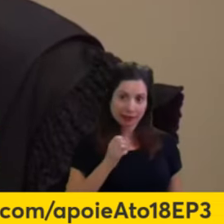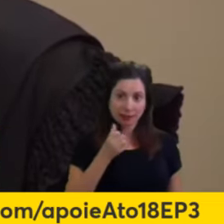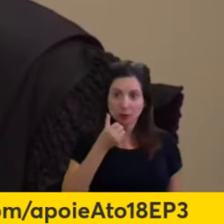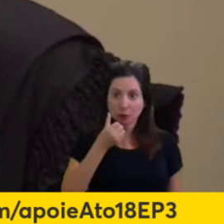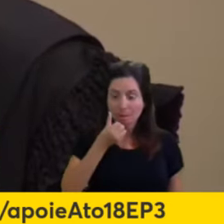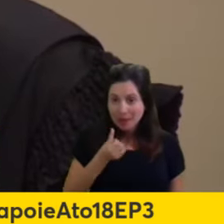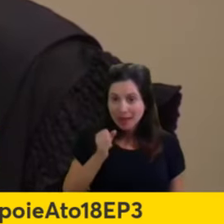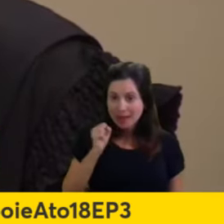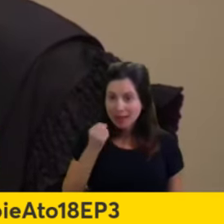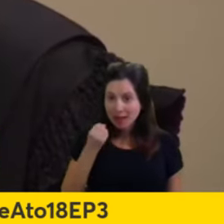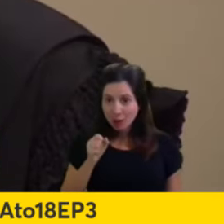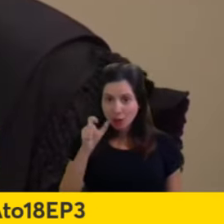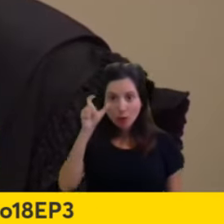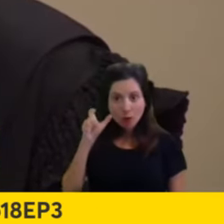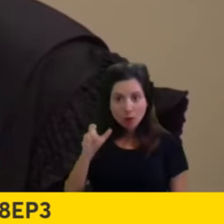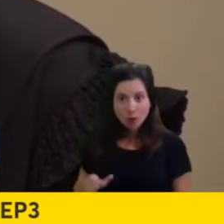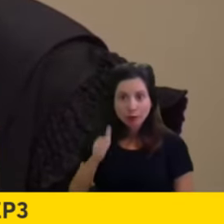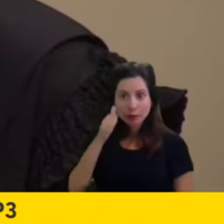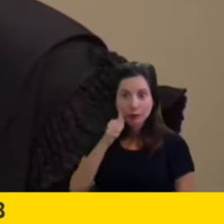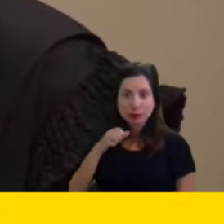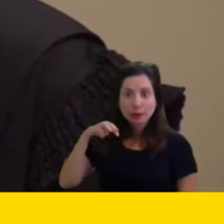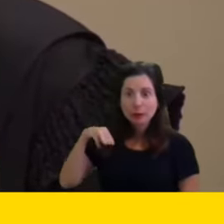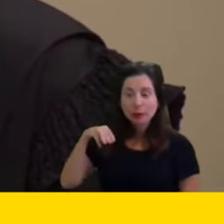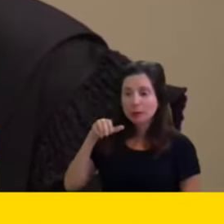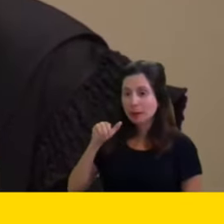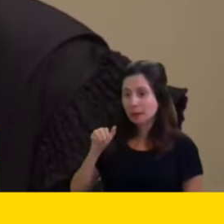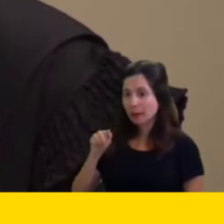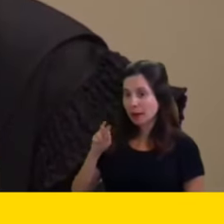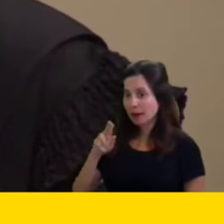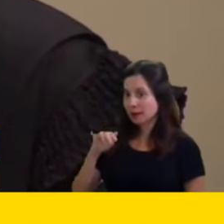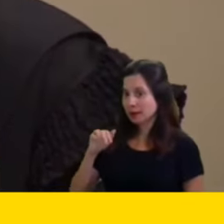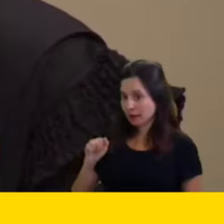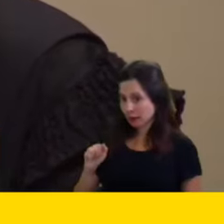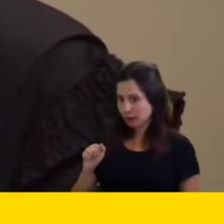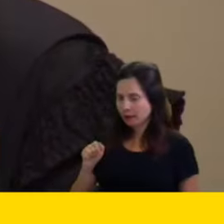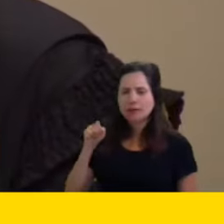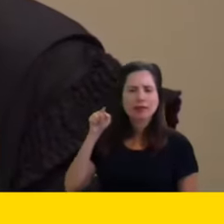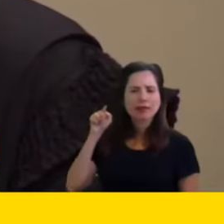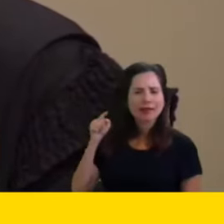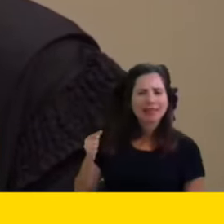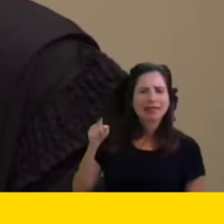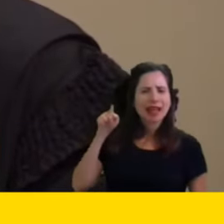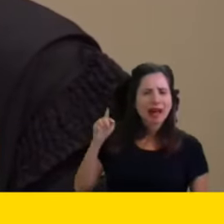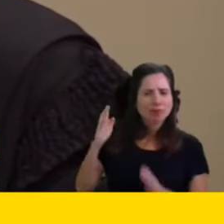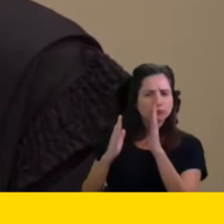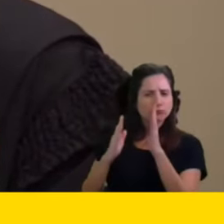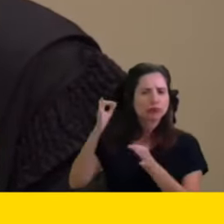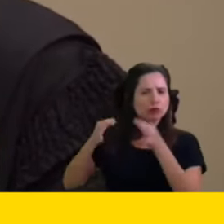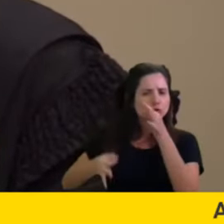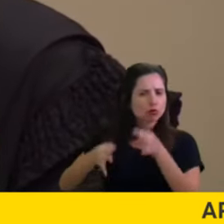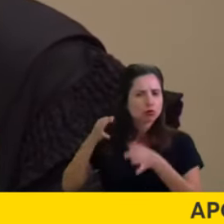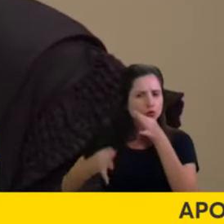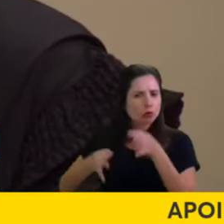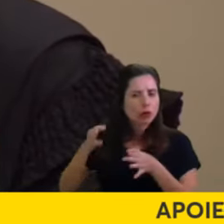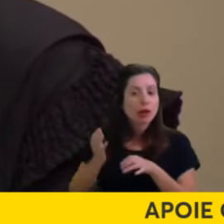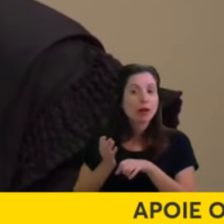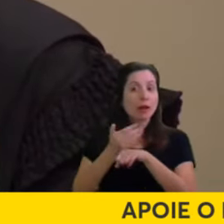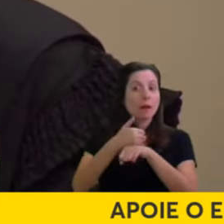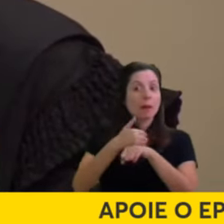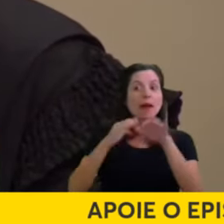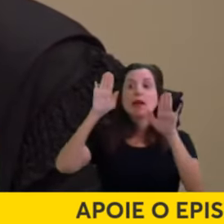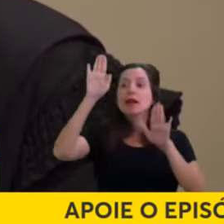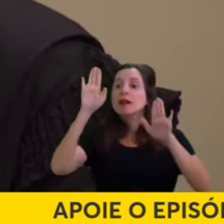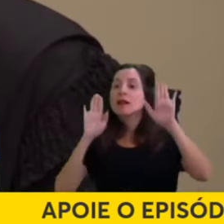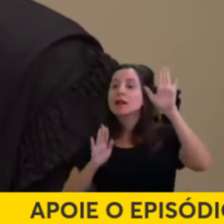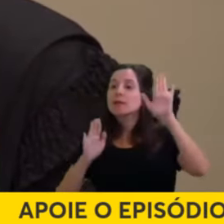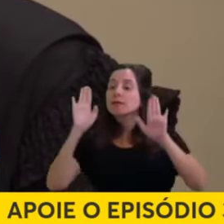Ministra Maria Cláudia Bueri naquele julgado referência acerca dos atos de pré-campanha no que